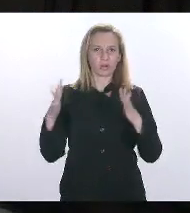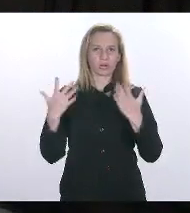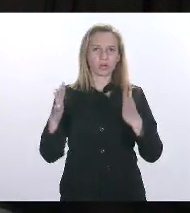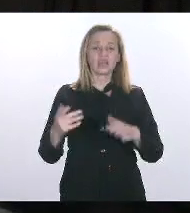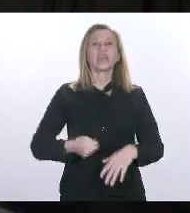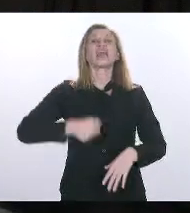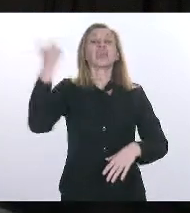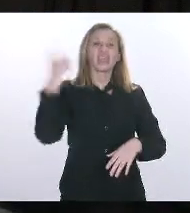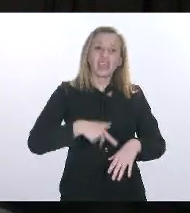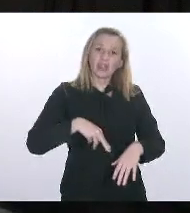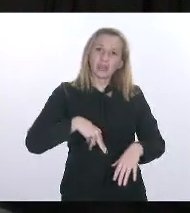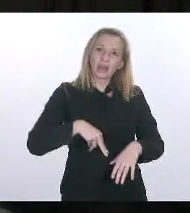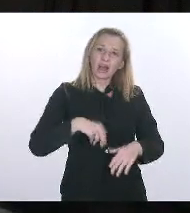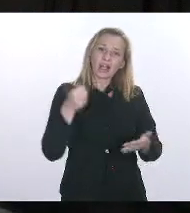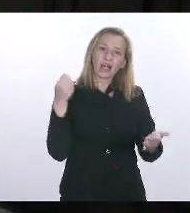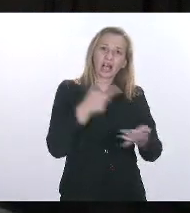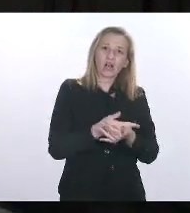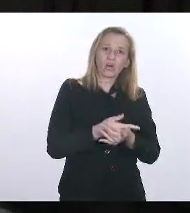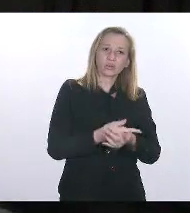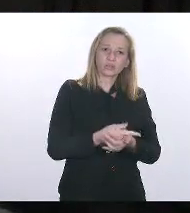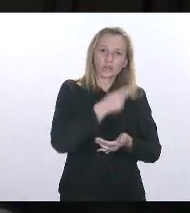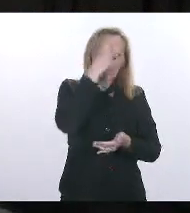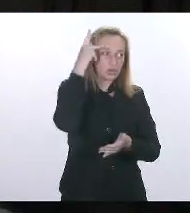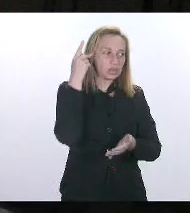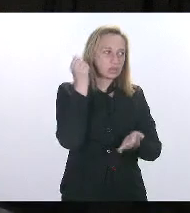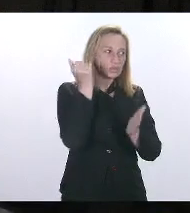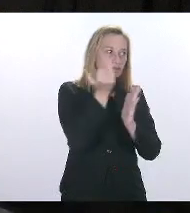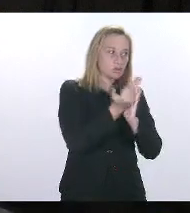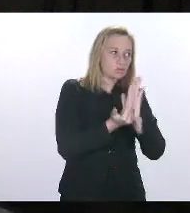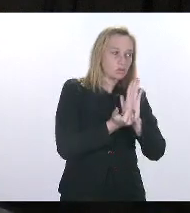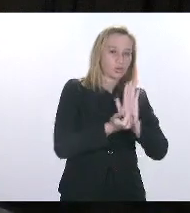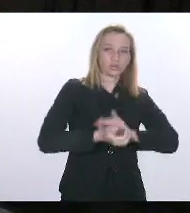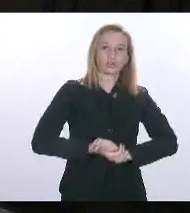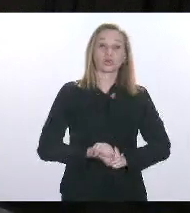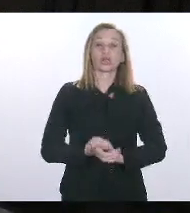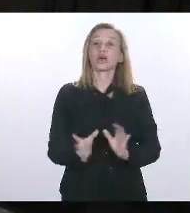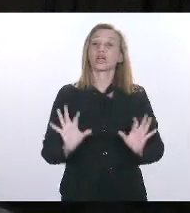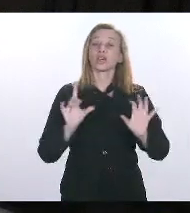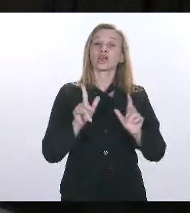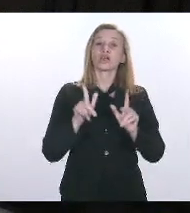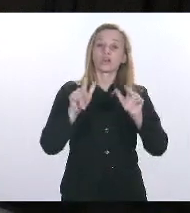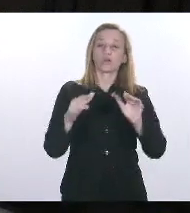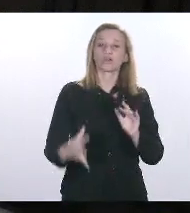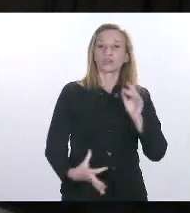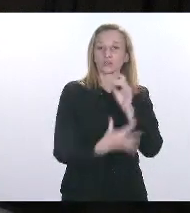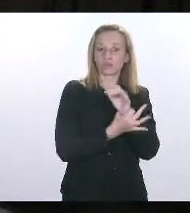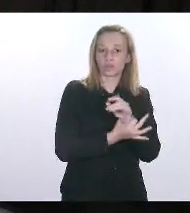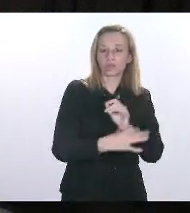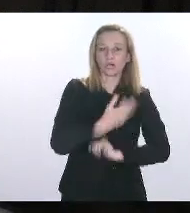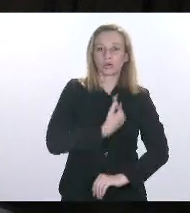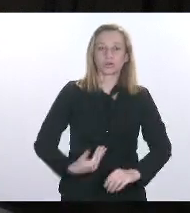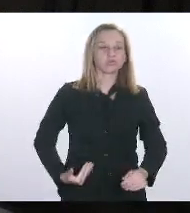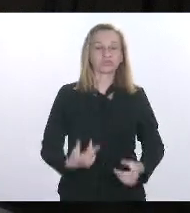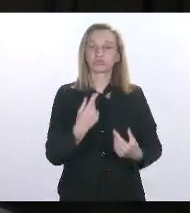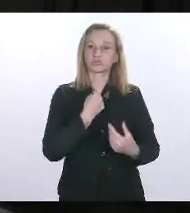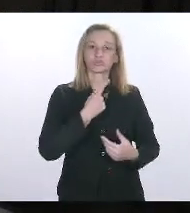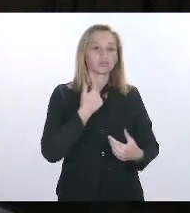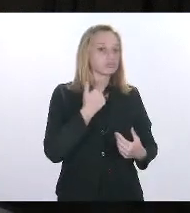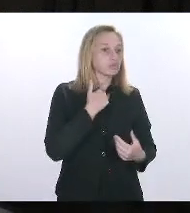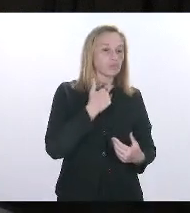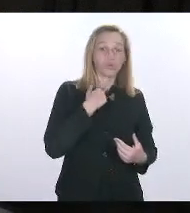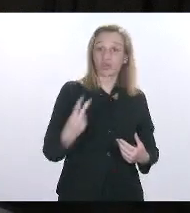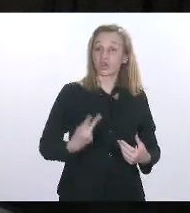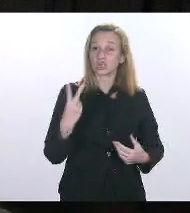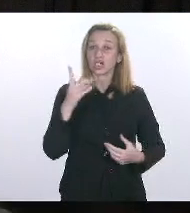paga a conta é o pagador de impostos. Assim como a segurança pública não pode privilegiar filhos de policiais e a